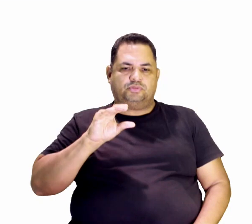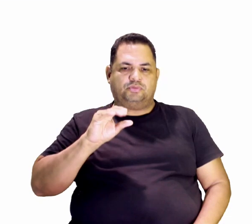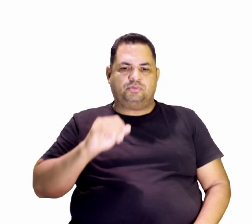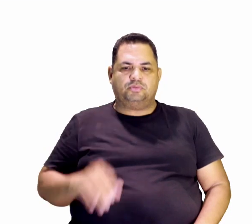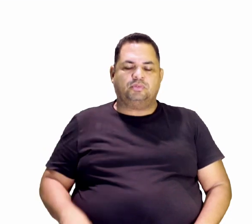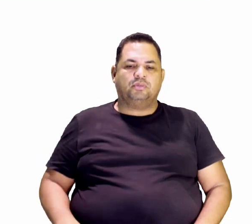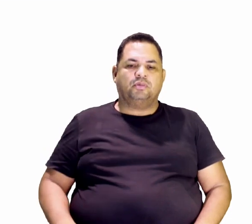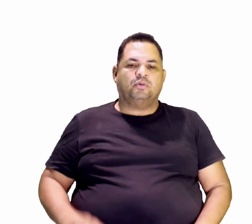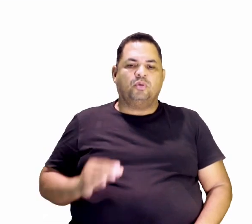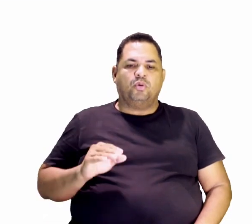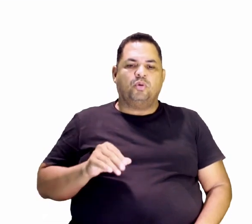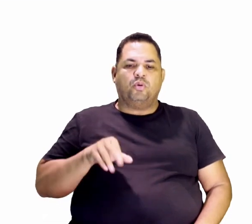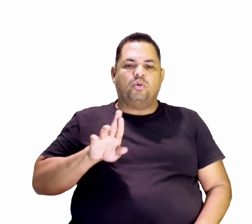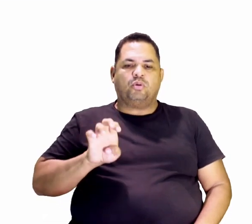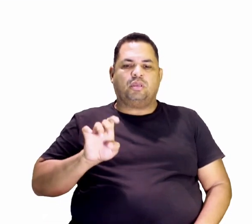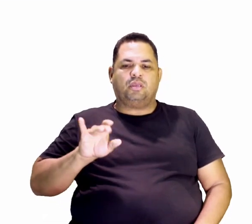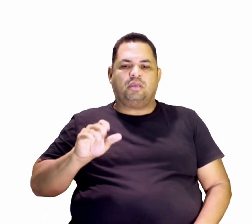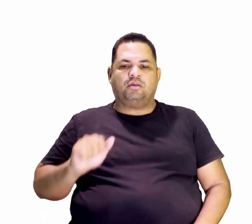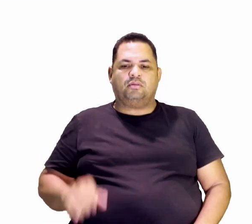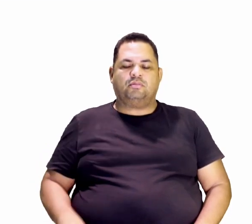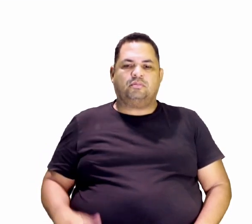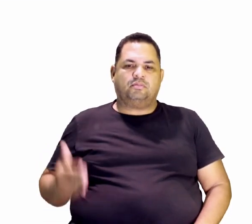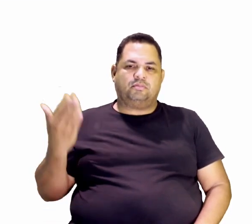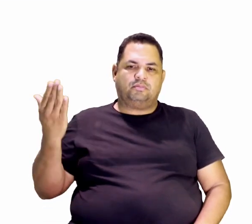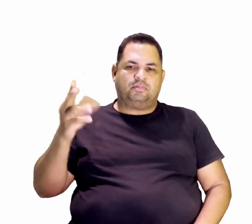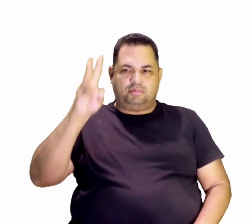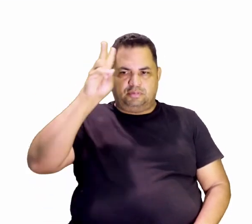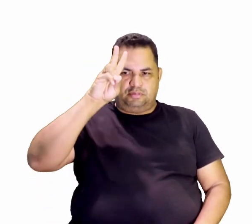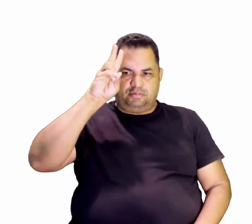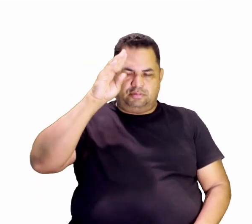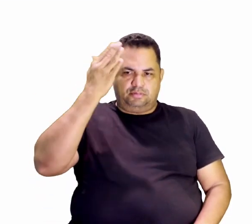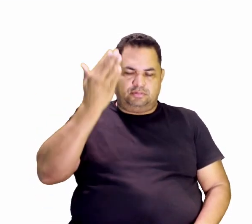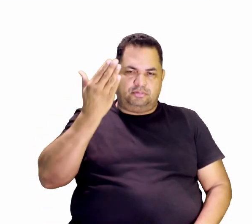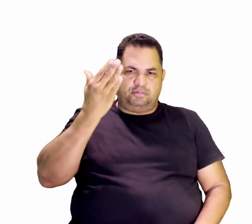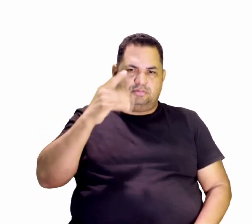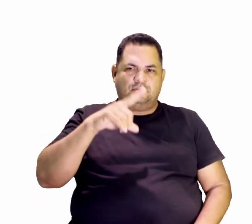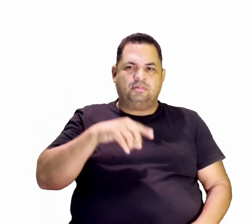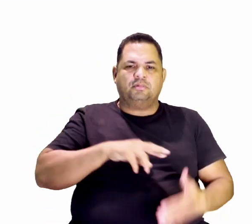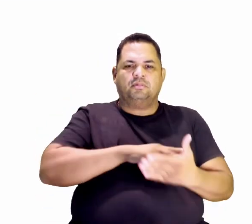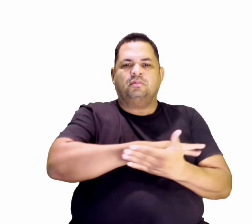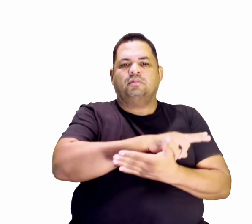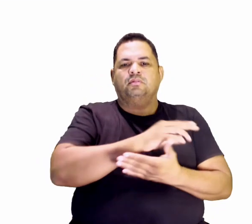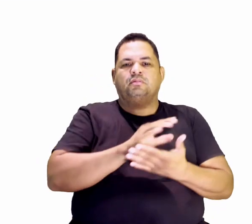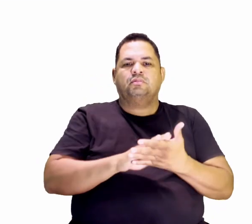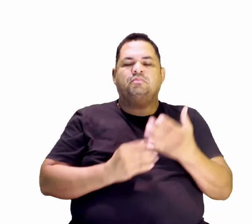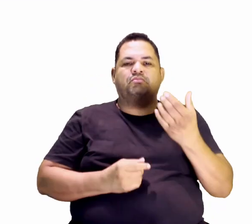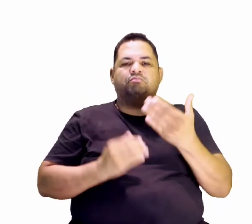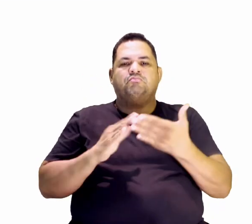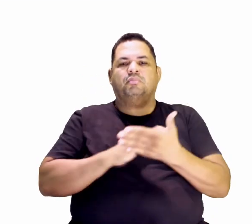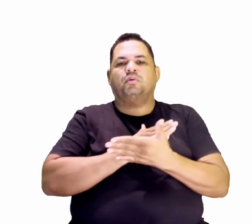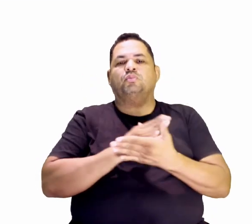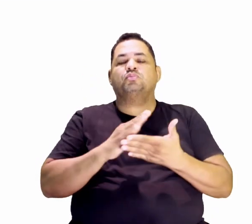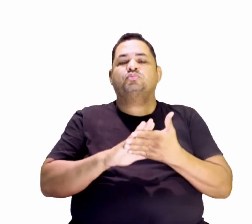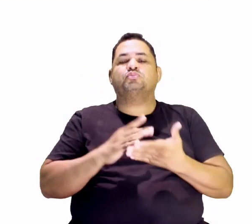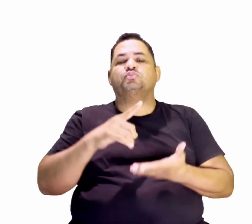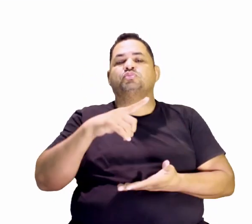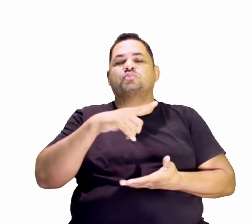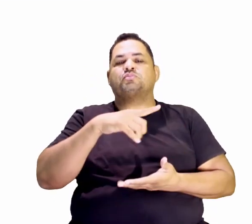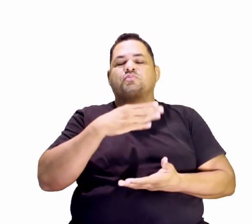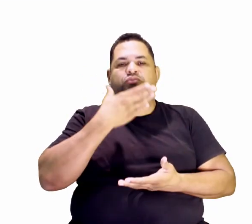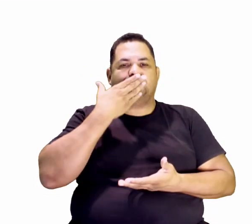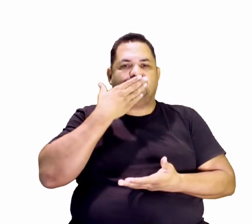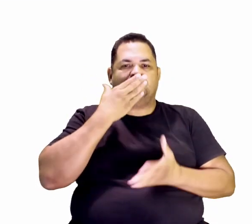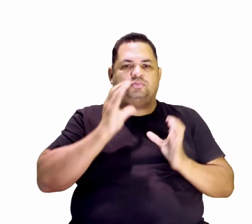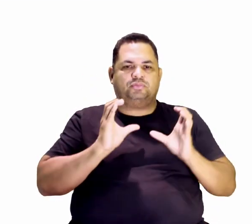roqueiro, o Mauricinho ou a Patricinha. Lembra que eu falei? Pois é. Aqui são alguns tipos de tribos. Não precisa